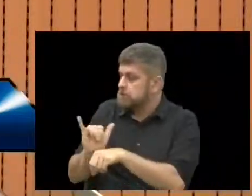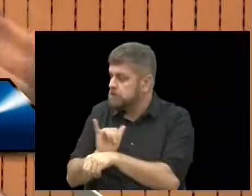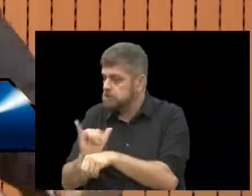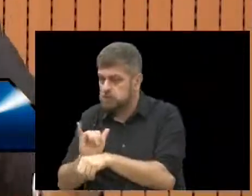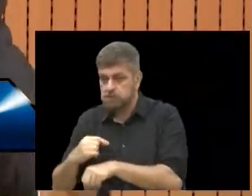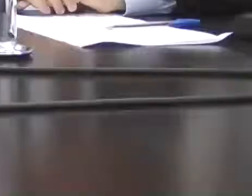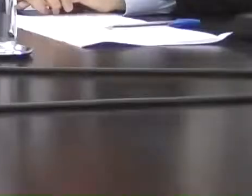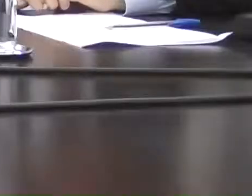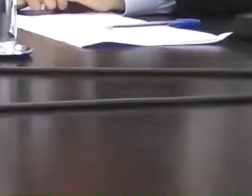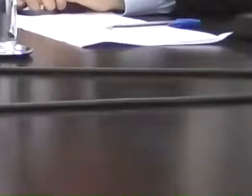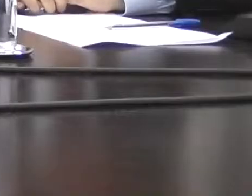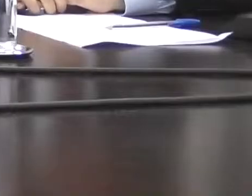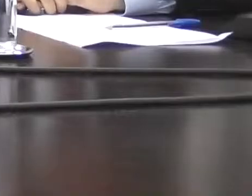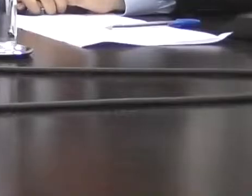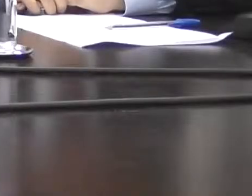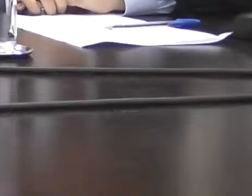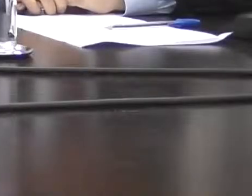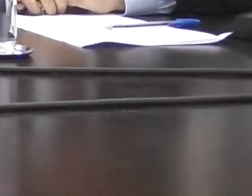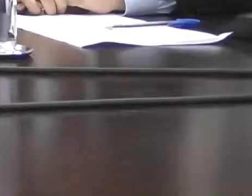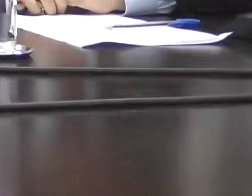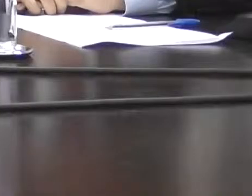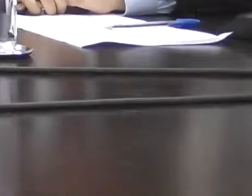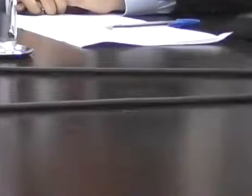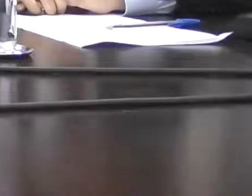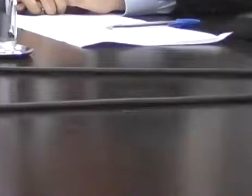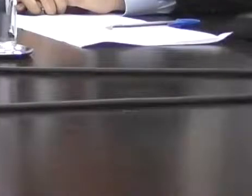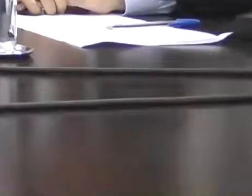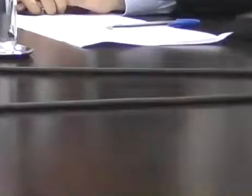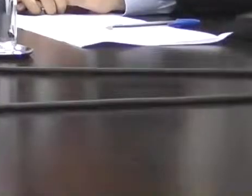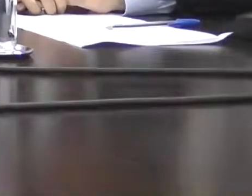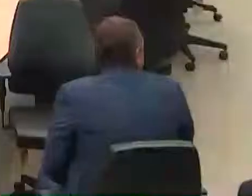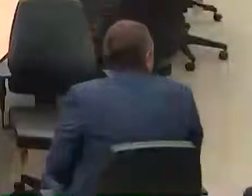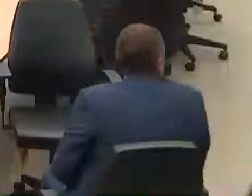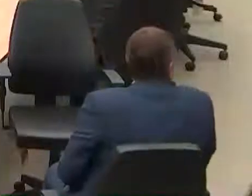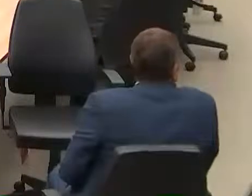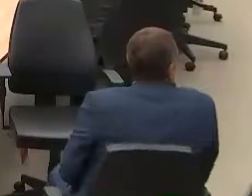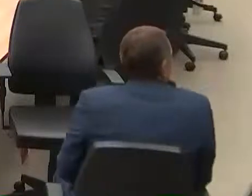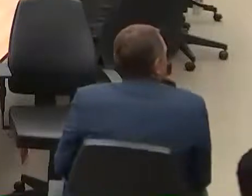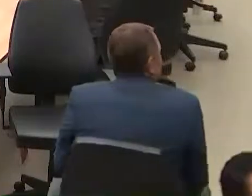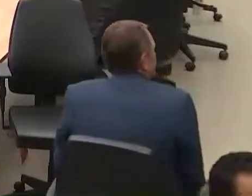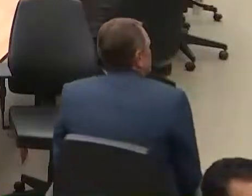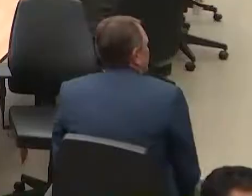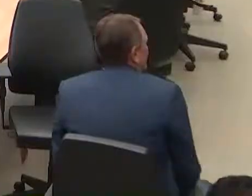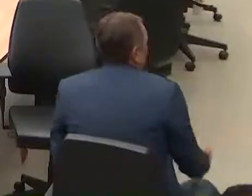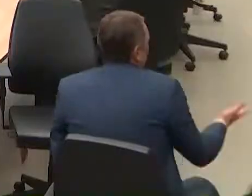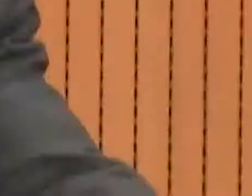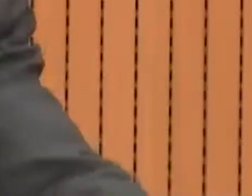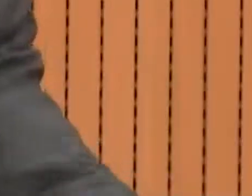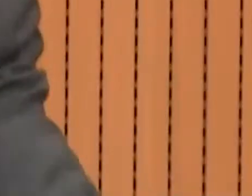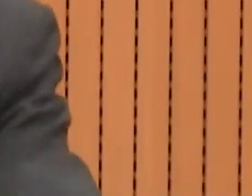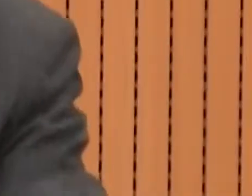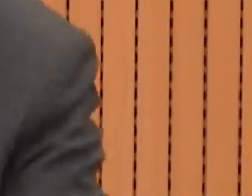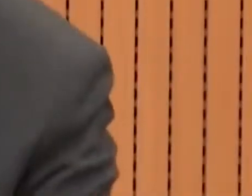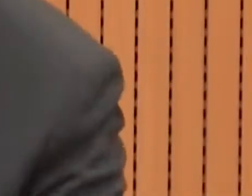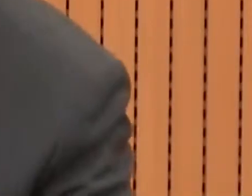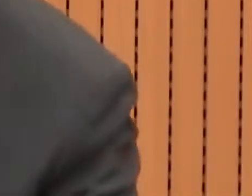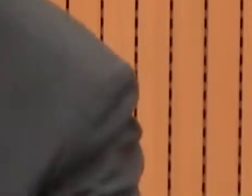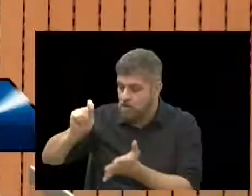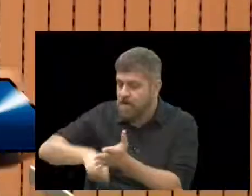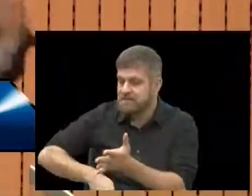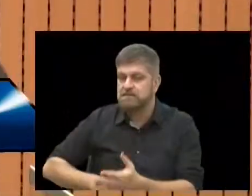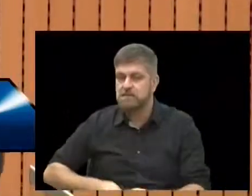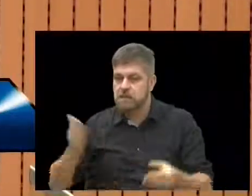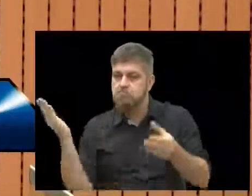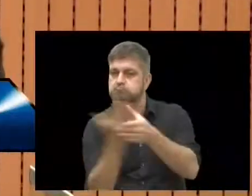nós erramos. O presidente da comissão processante, Luiz Henrique Cirilo, durante a sua fala na tribuna, demonstrou seu